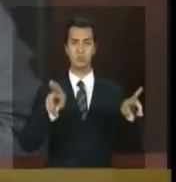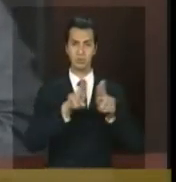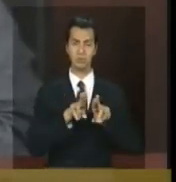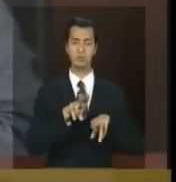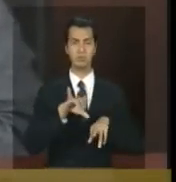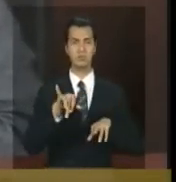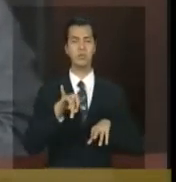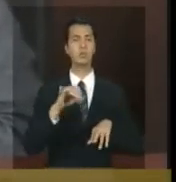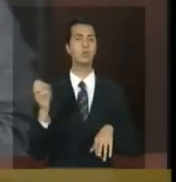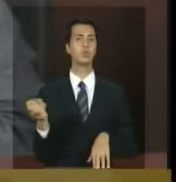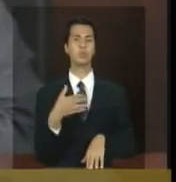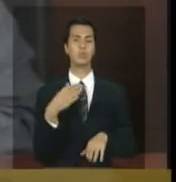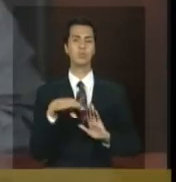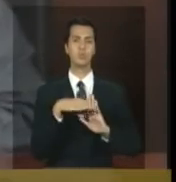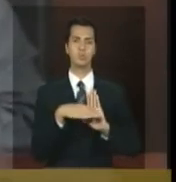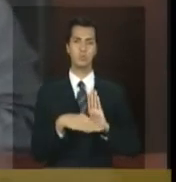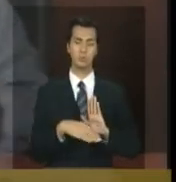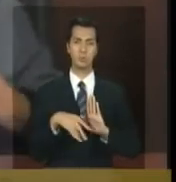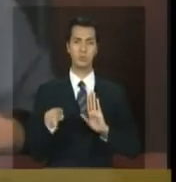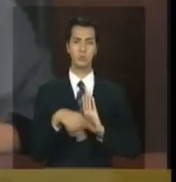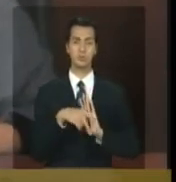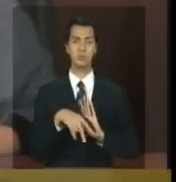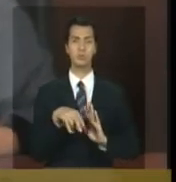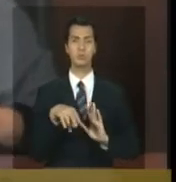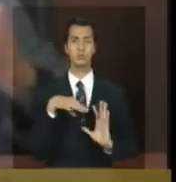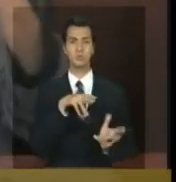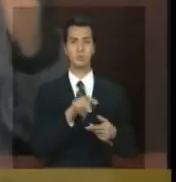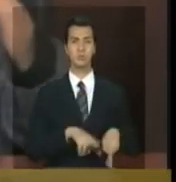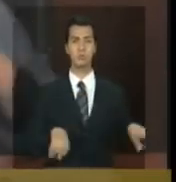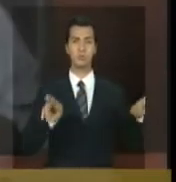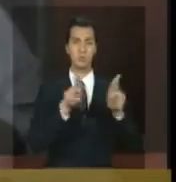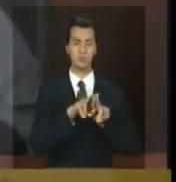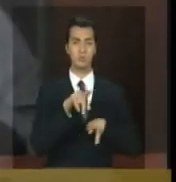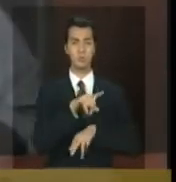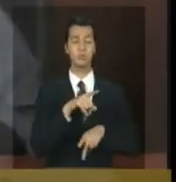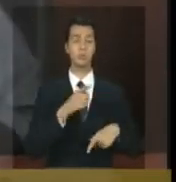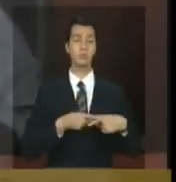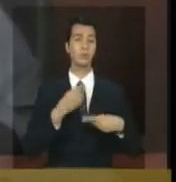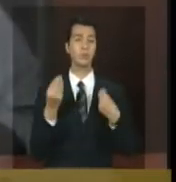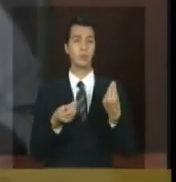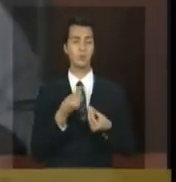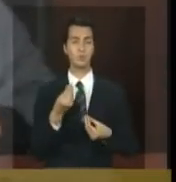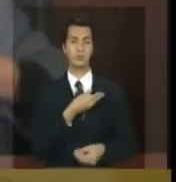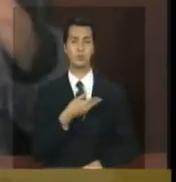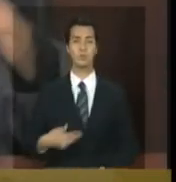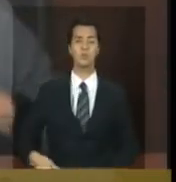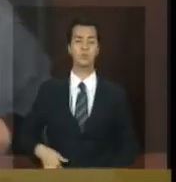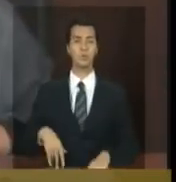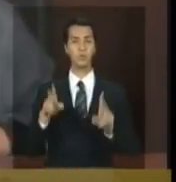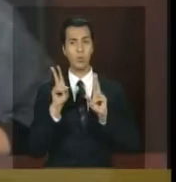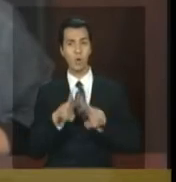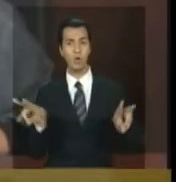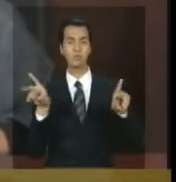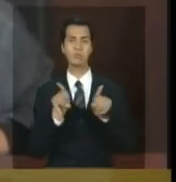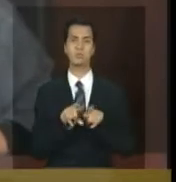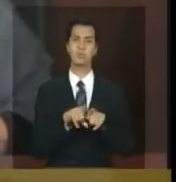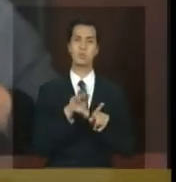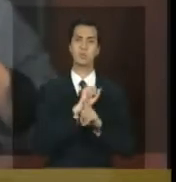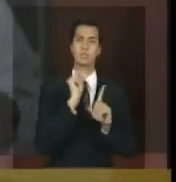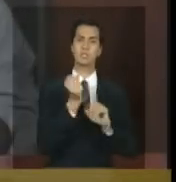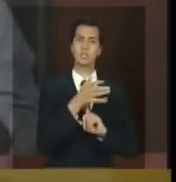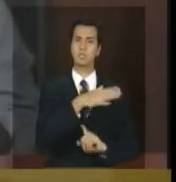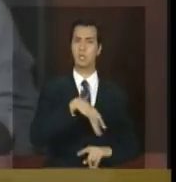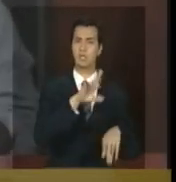nova pauta de Nações Unidas em torno daquilo que a conferência oferece, não só sob o olhar do Estado, mas sob o olhar da sociedade civil.